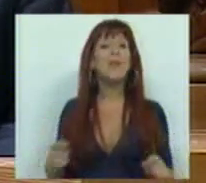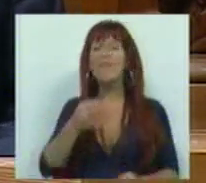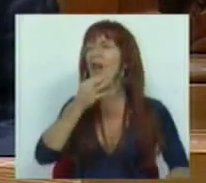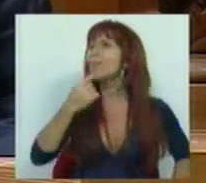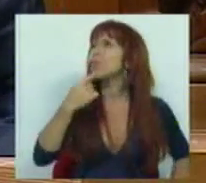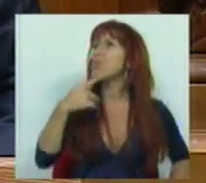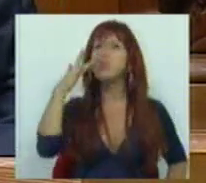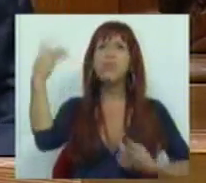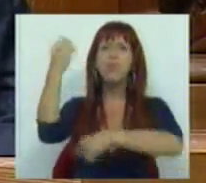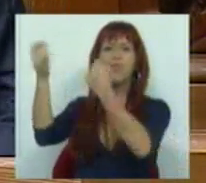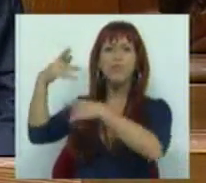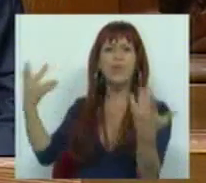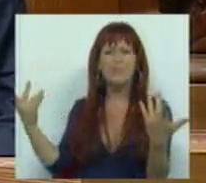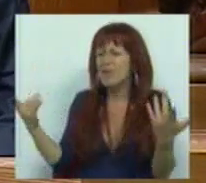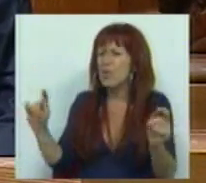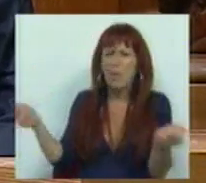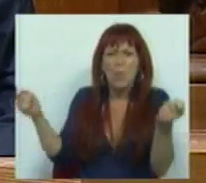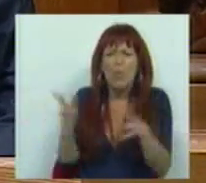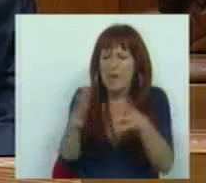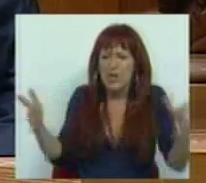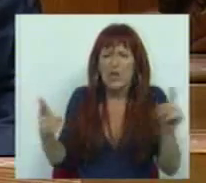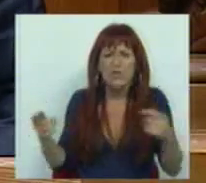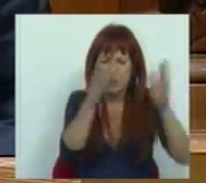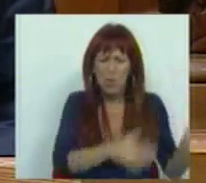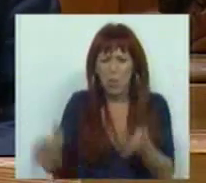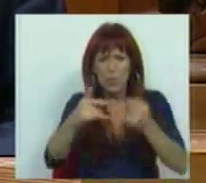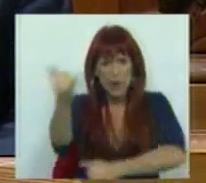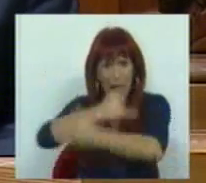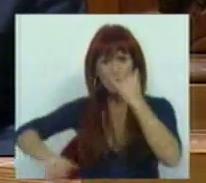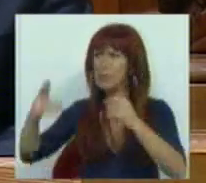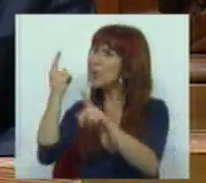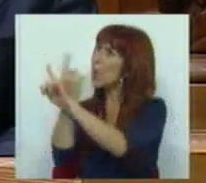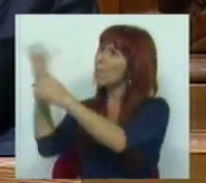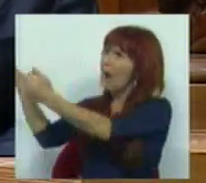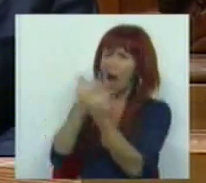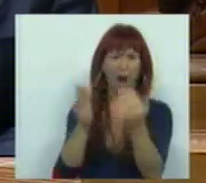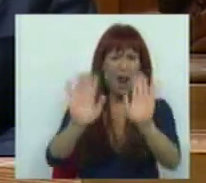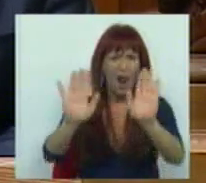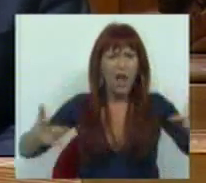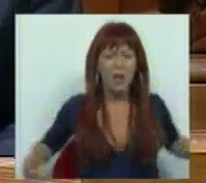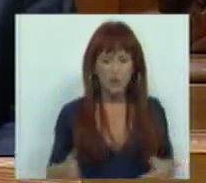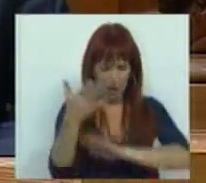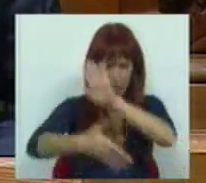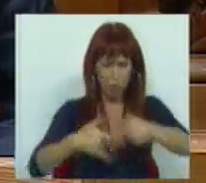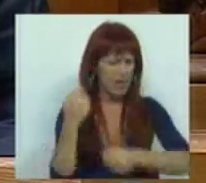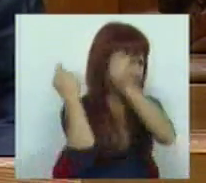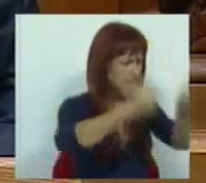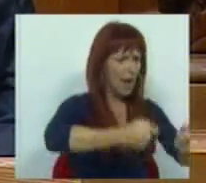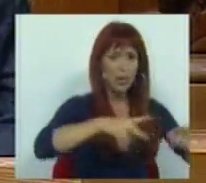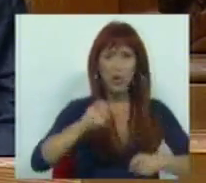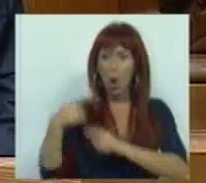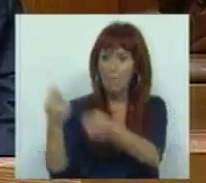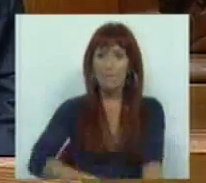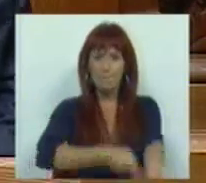fala muito em exportações, mas não promove o crescimento da produção para a substituição de importações, seja na indústria, na agricultura ou